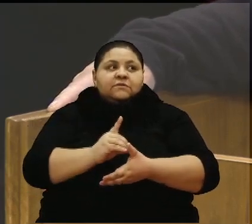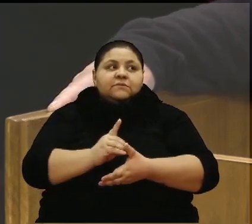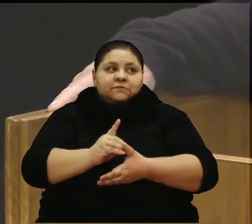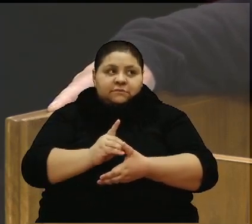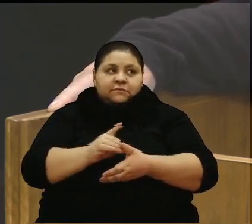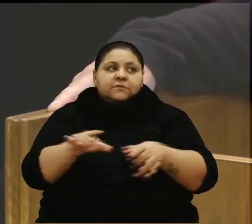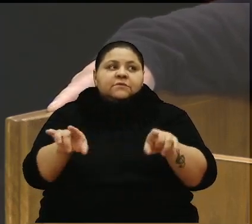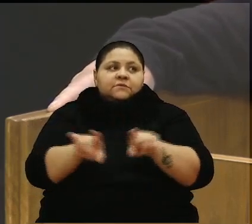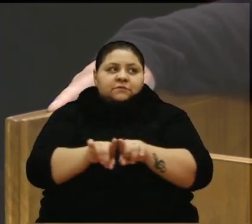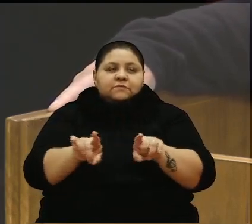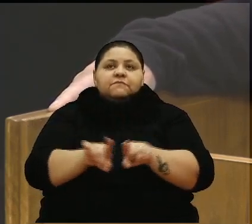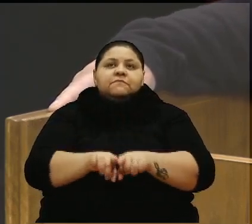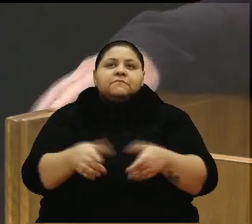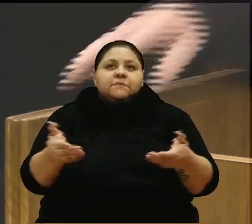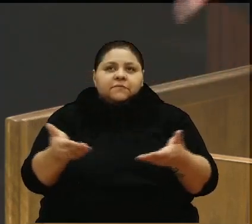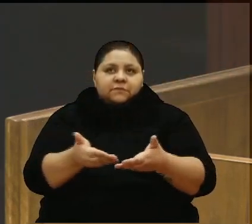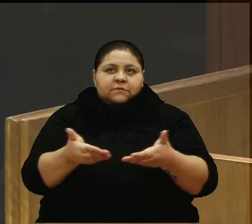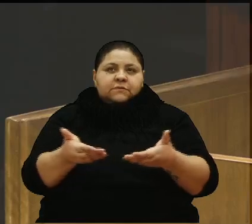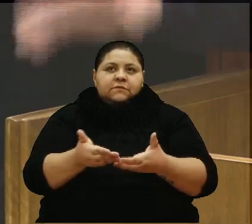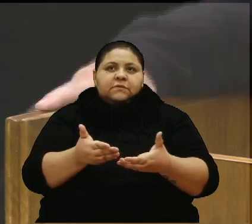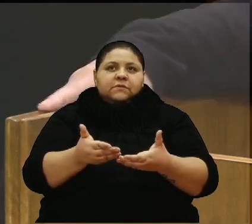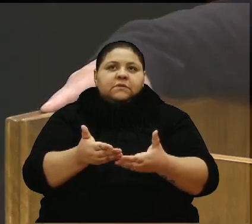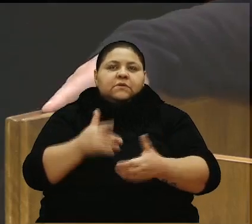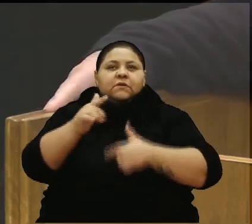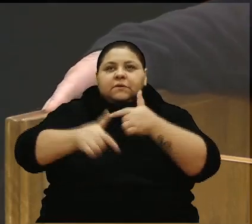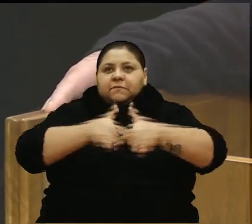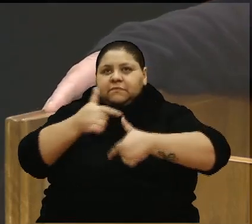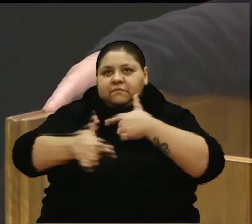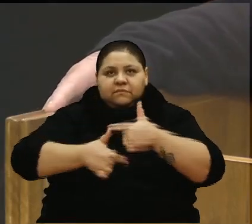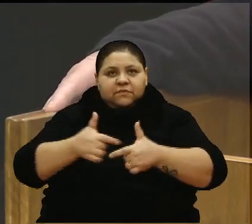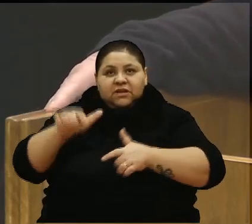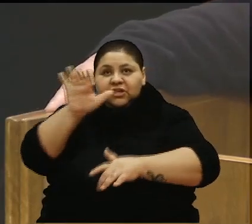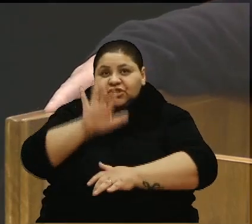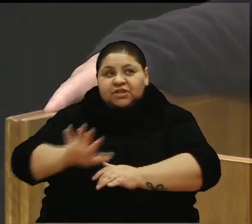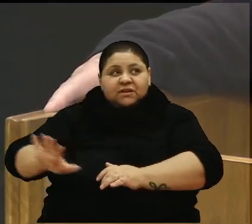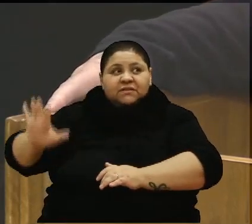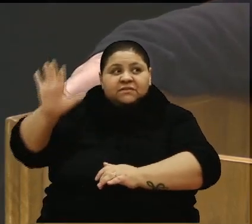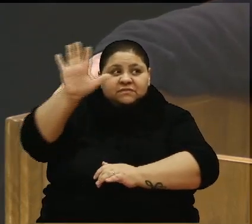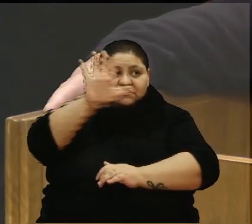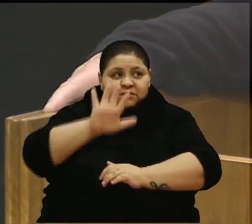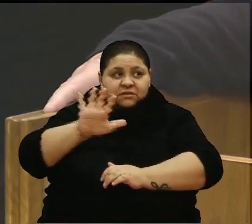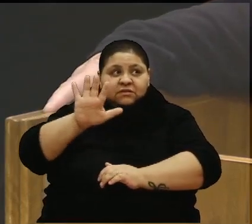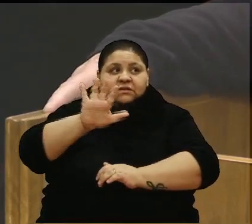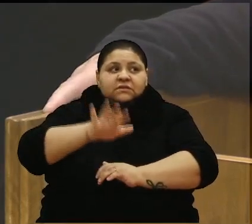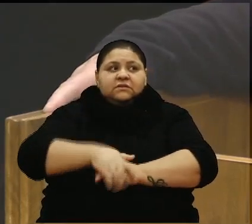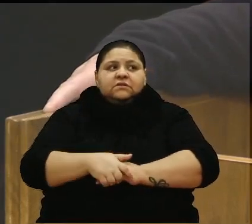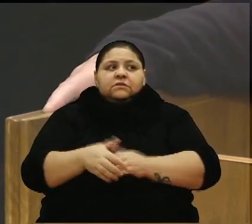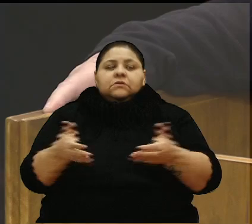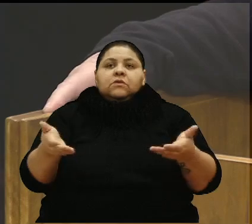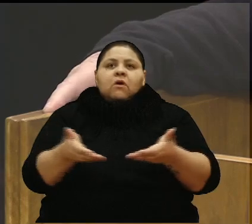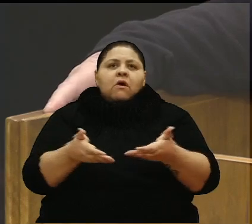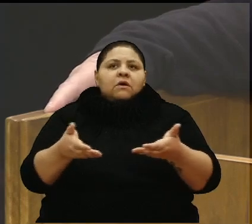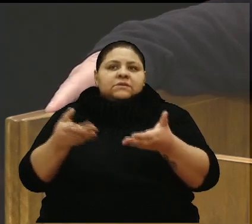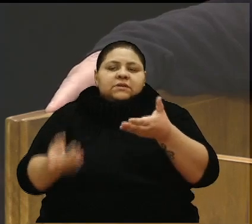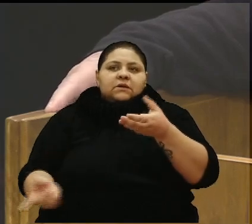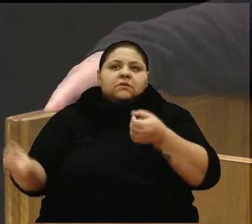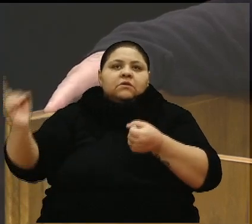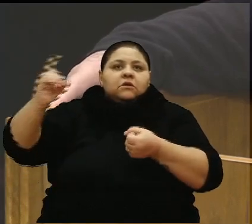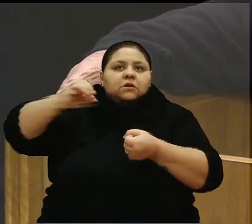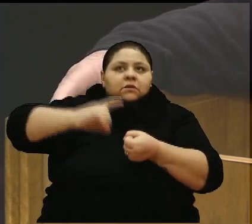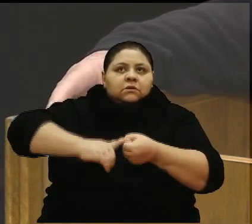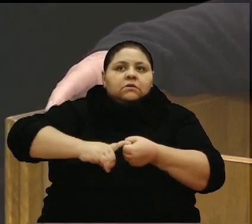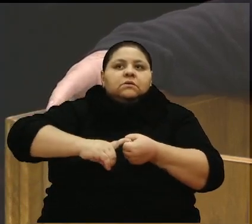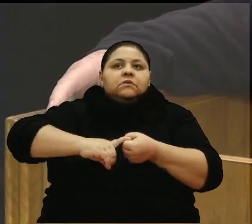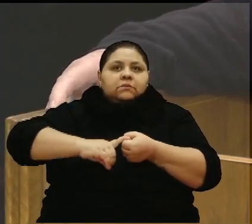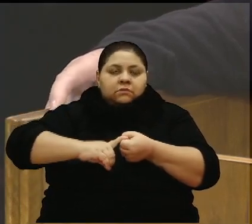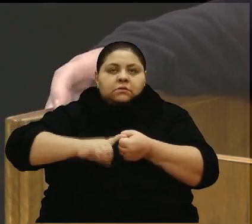né, principalmente pelos trabalhadores como um todo, né, e, ao mesmo tempo, reformando as questões a